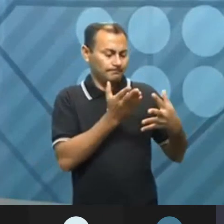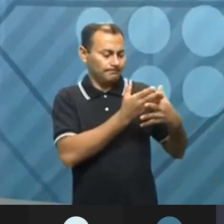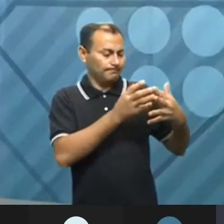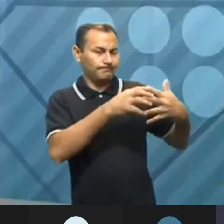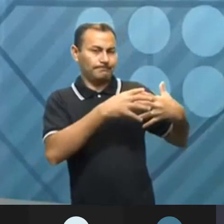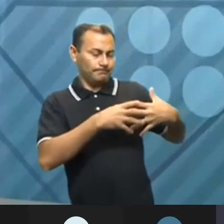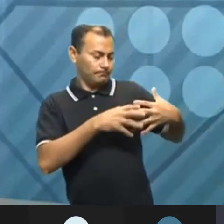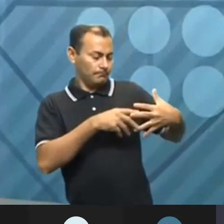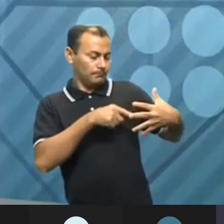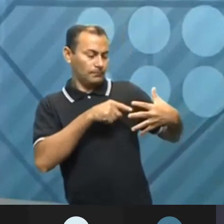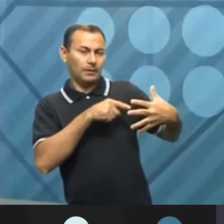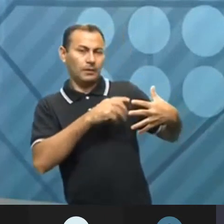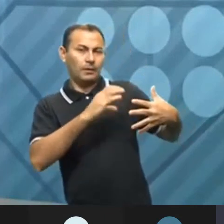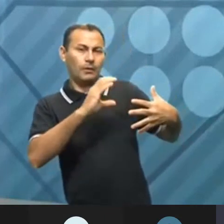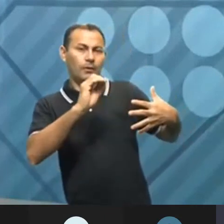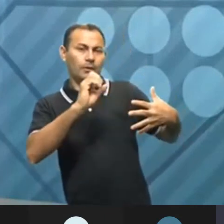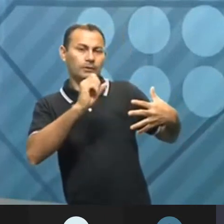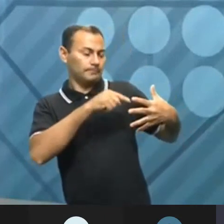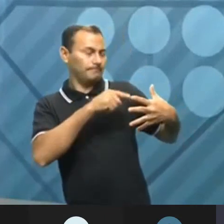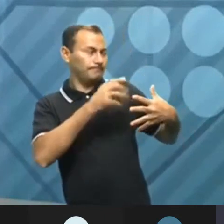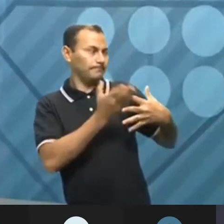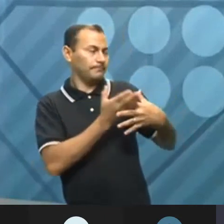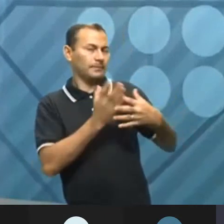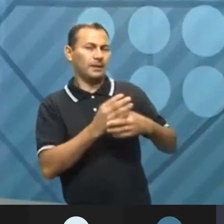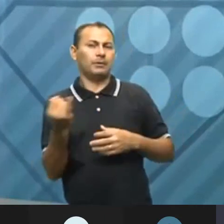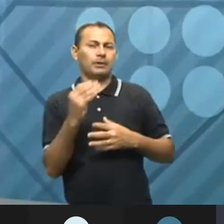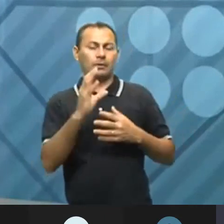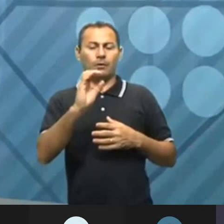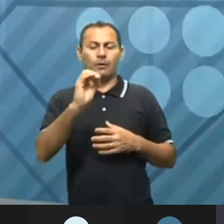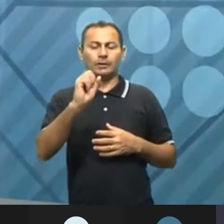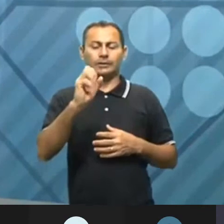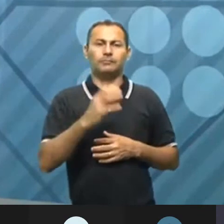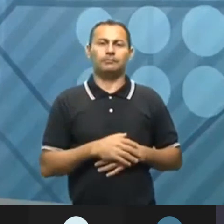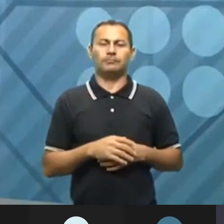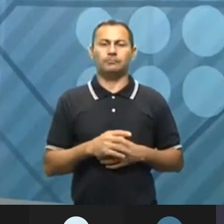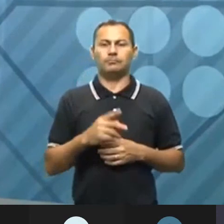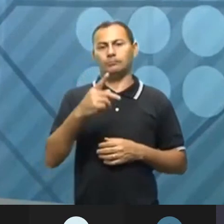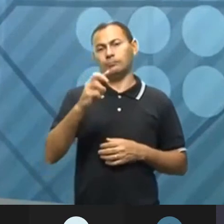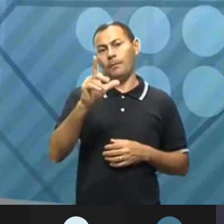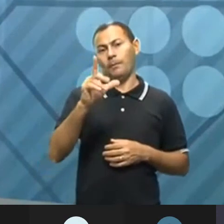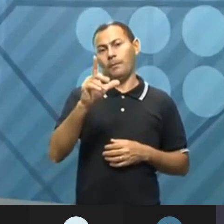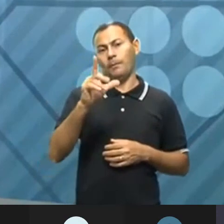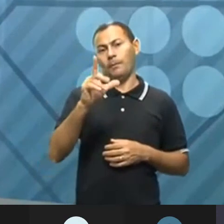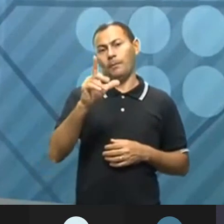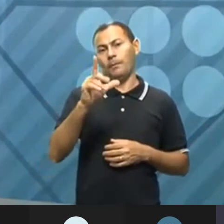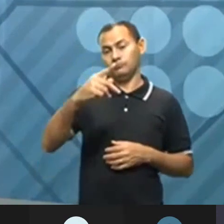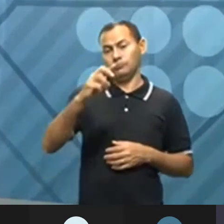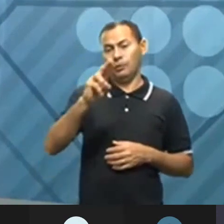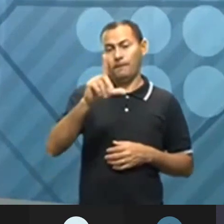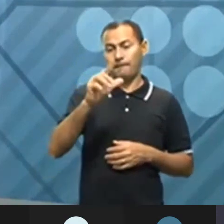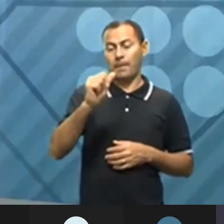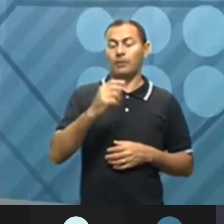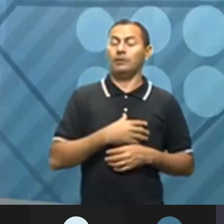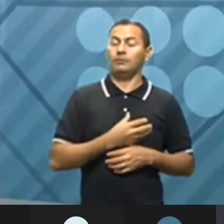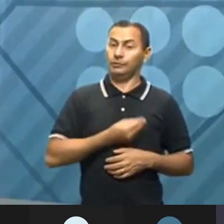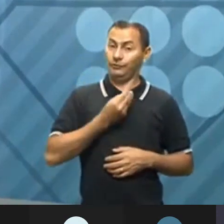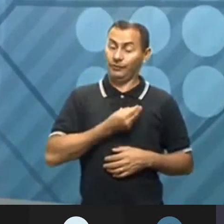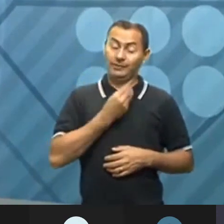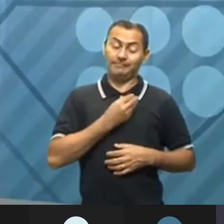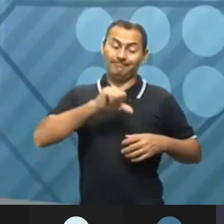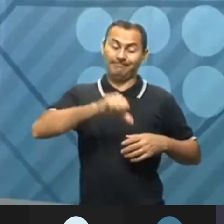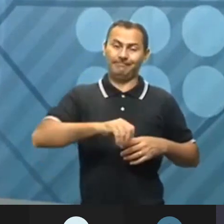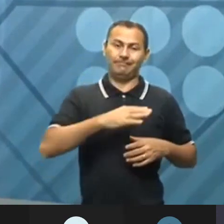elas protegem ali os pulmões. Isso é extremamente importante, né, porque o pulmão é um órgão vital, então ele tem que estar protegido. E,